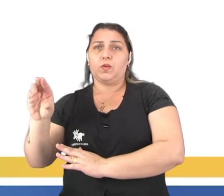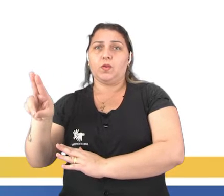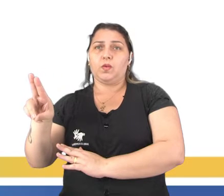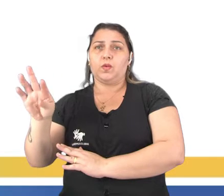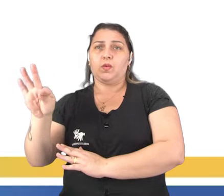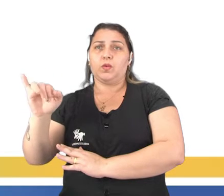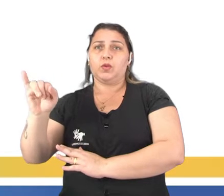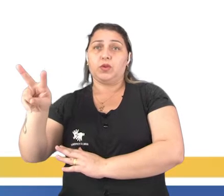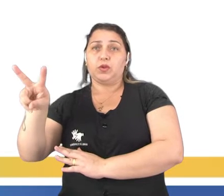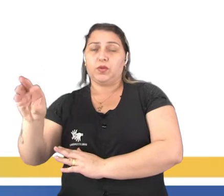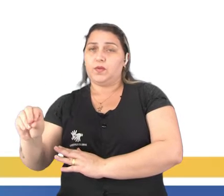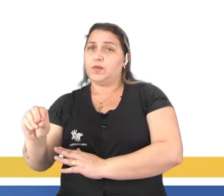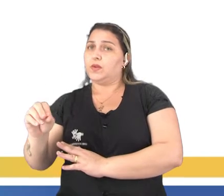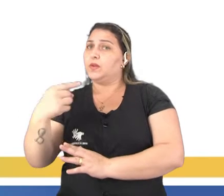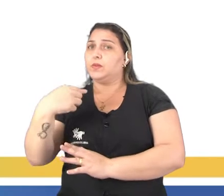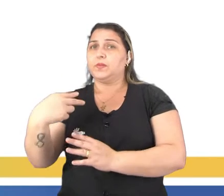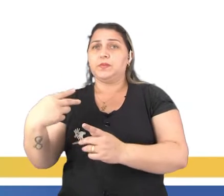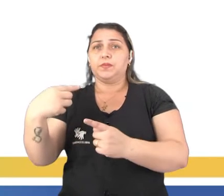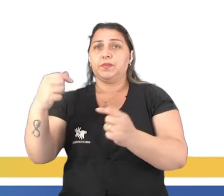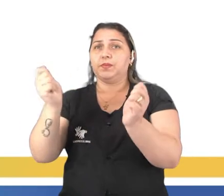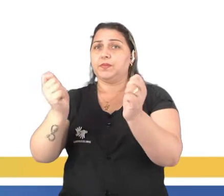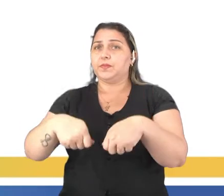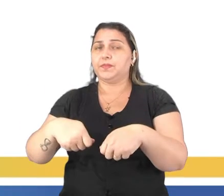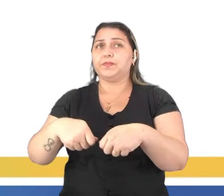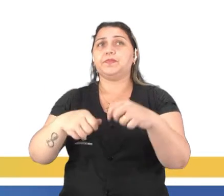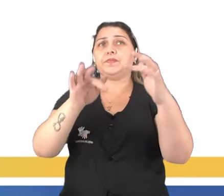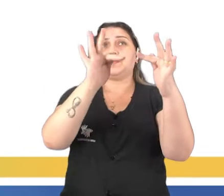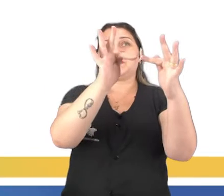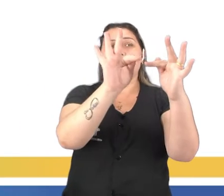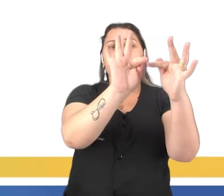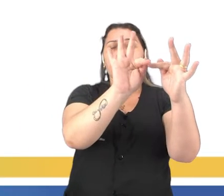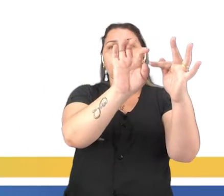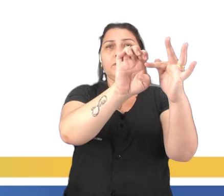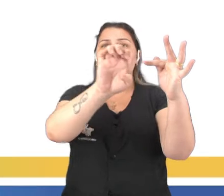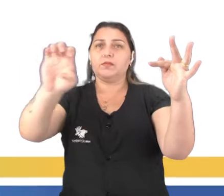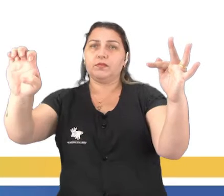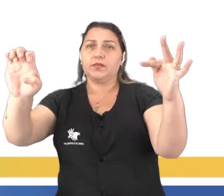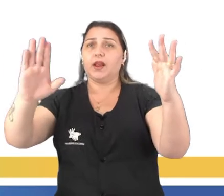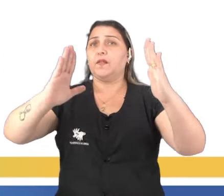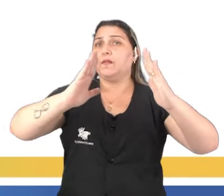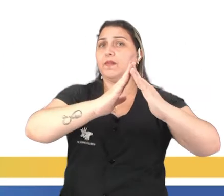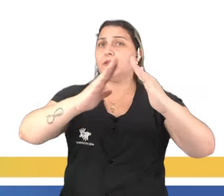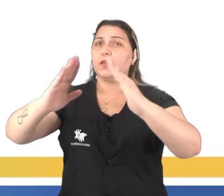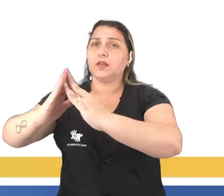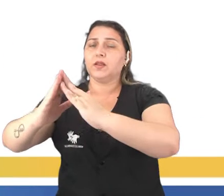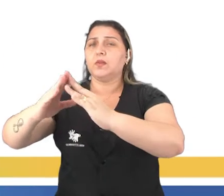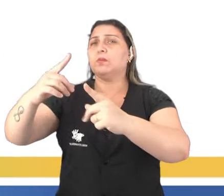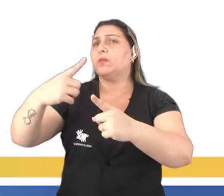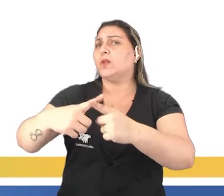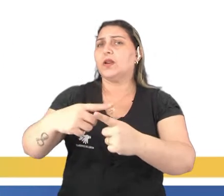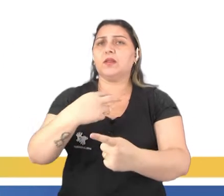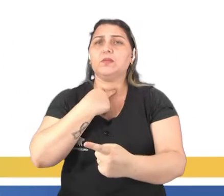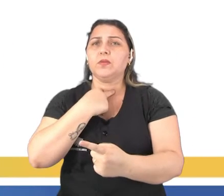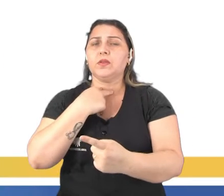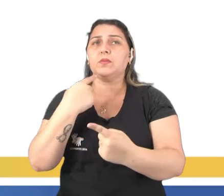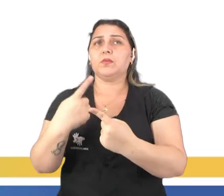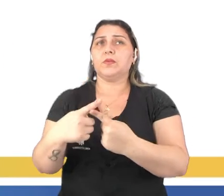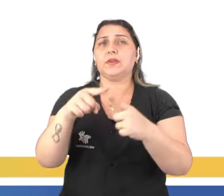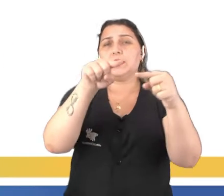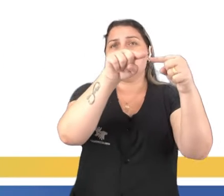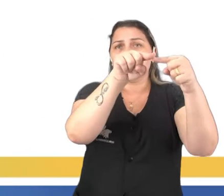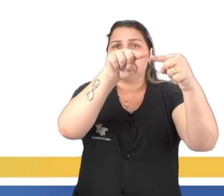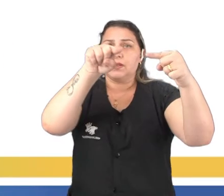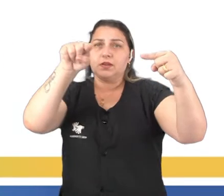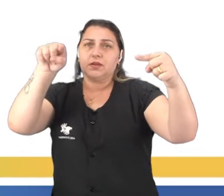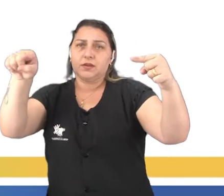de reta partindo do vértice a um vértice consecutivo a ele. Por quê? Porque se eu traçar esse segmento